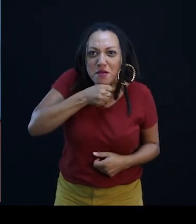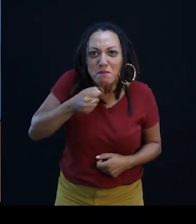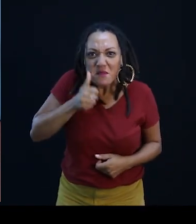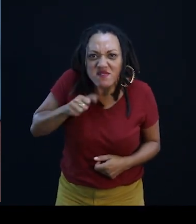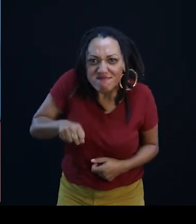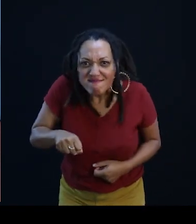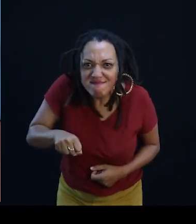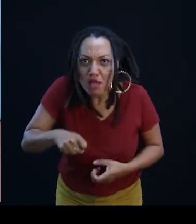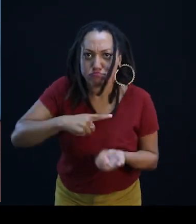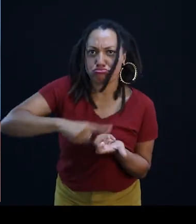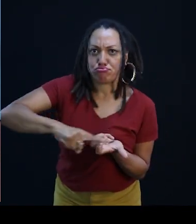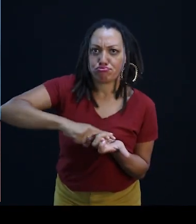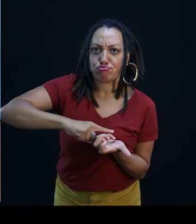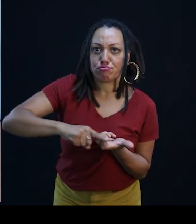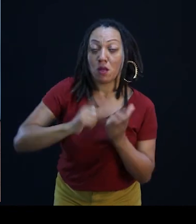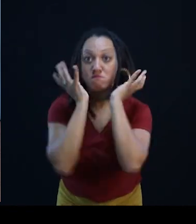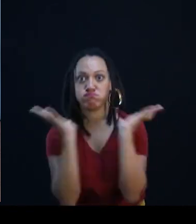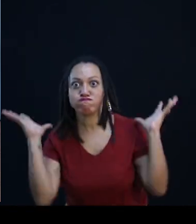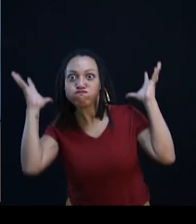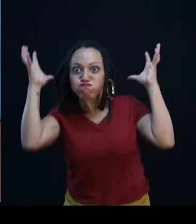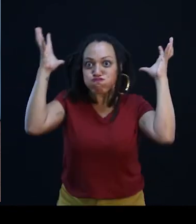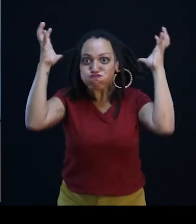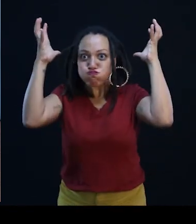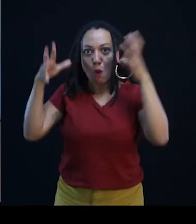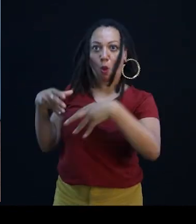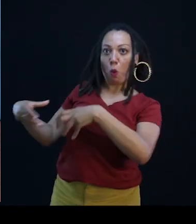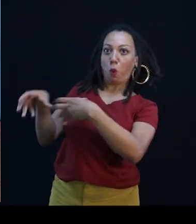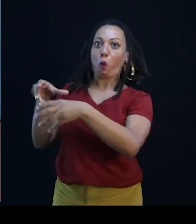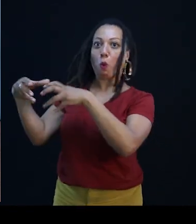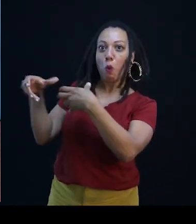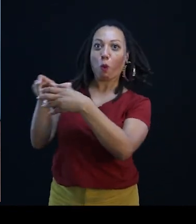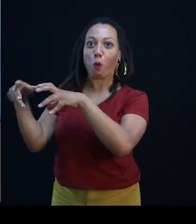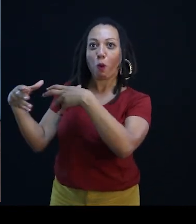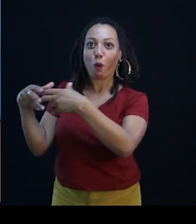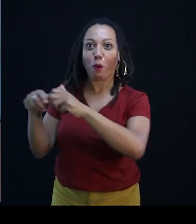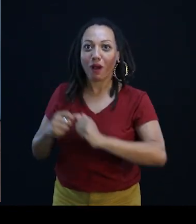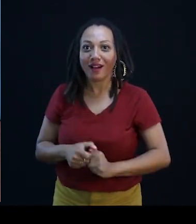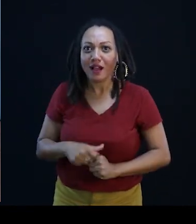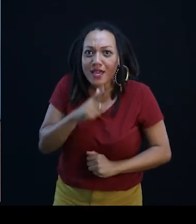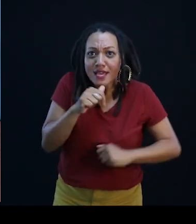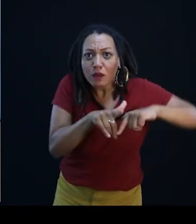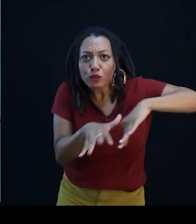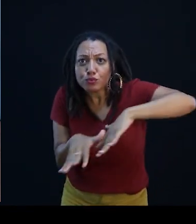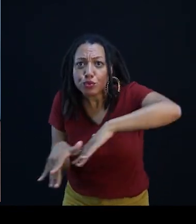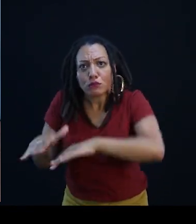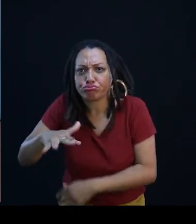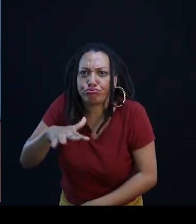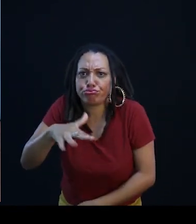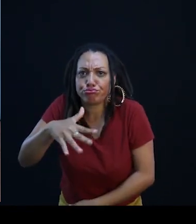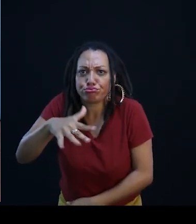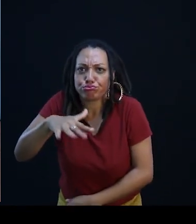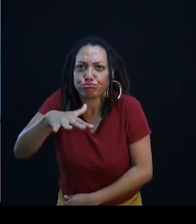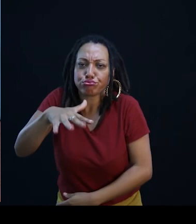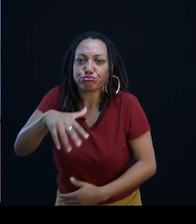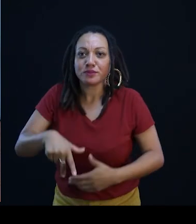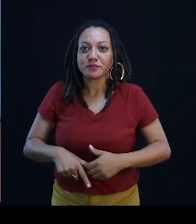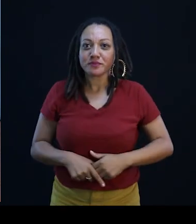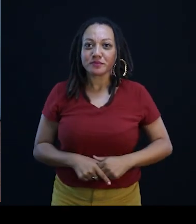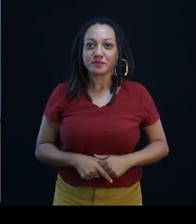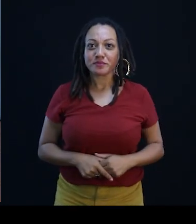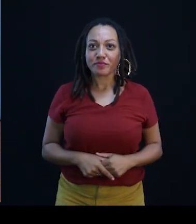vi uma velhinha assim, com a trouxa desse tamanho e a água